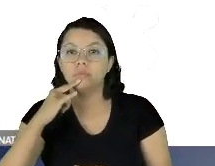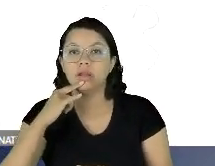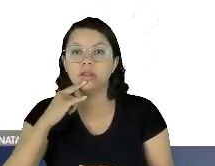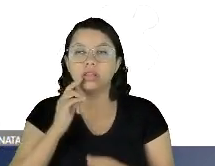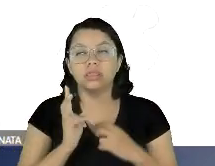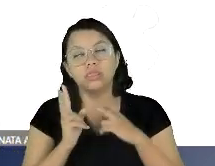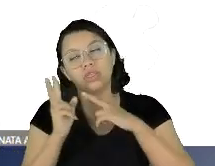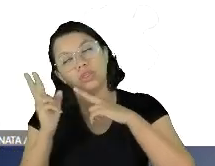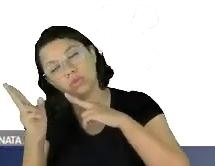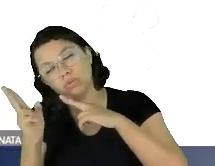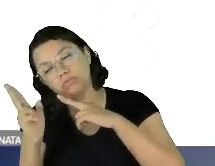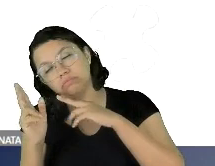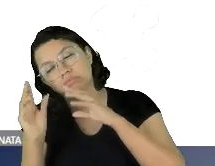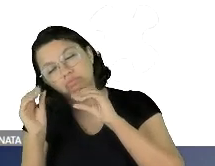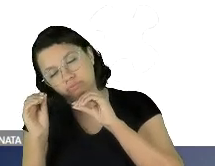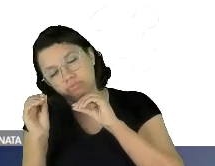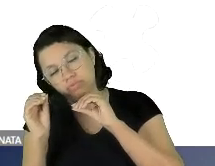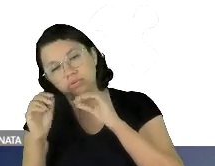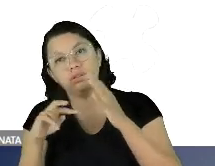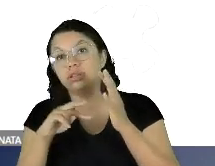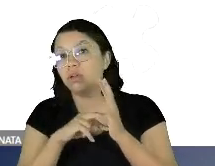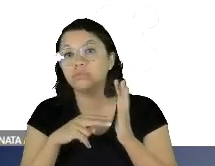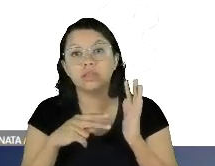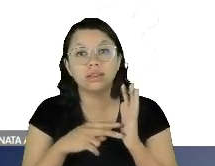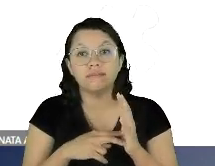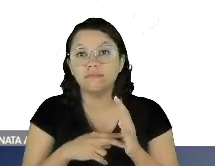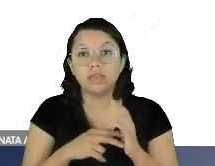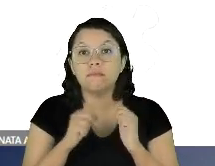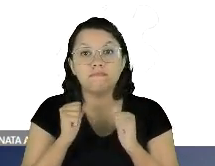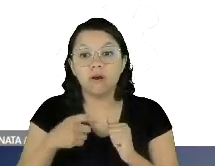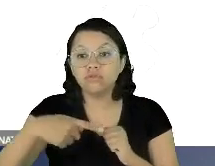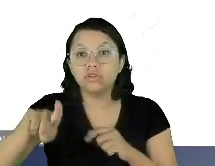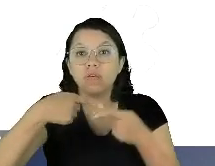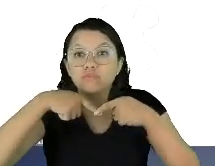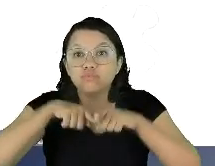isso não significa que ela possa ser violada.